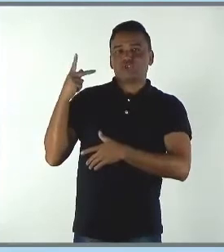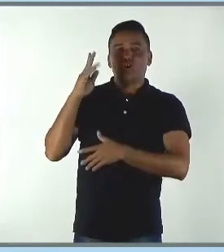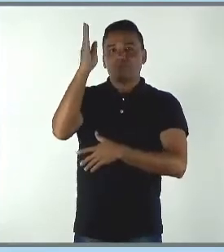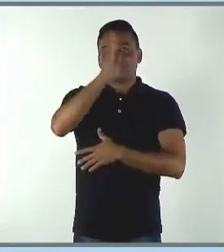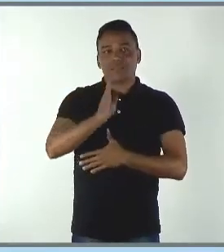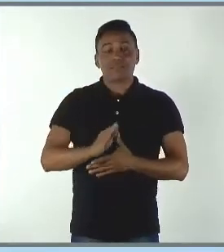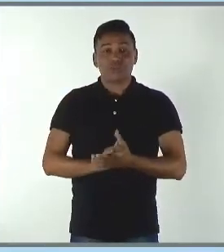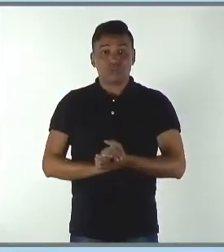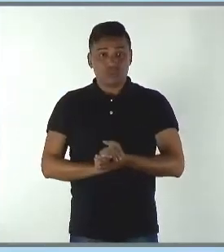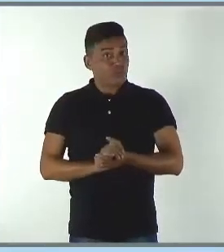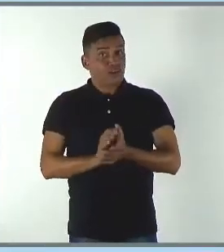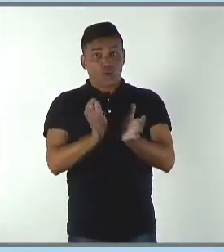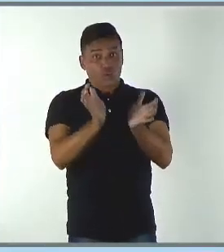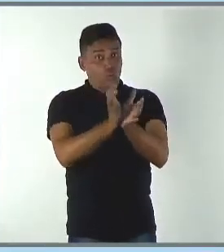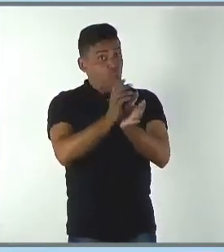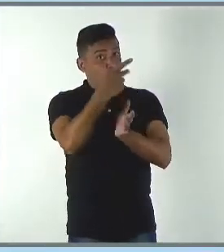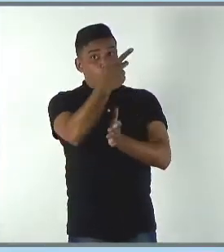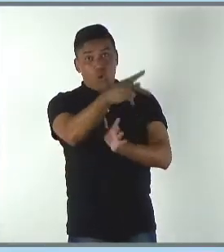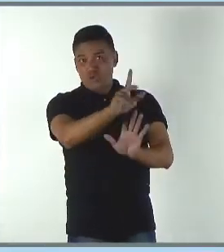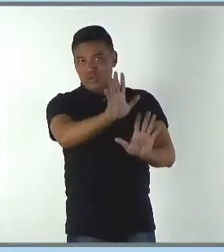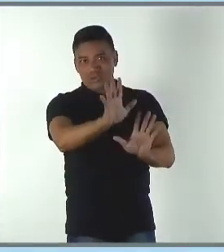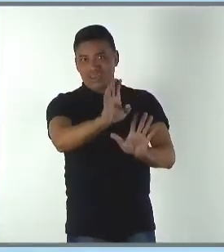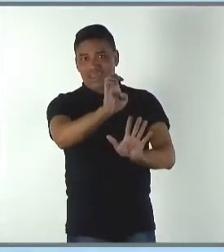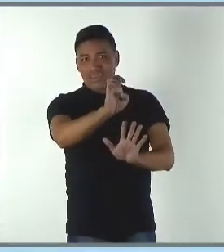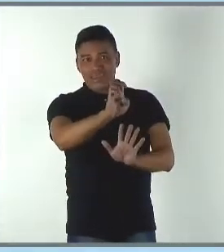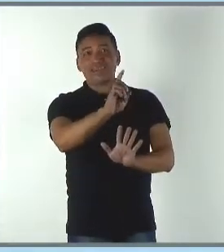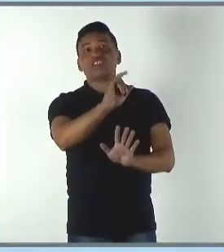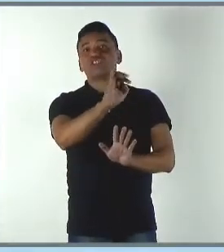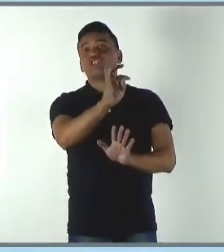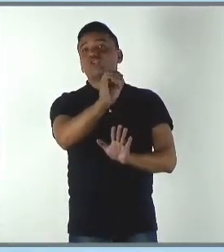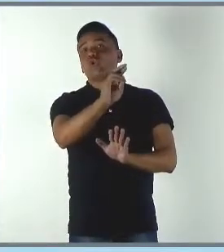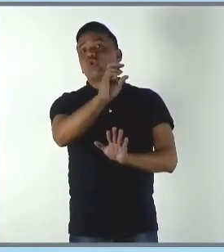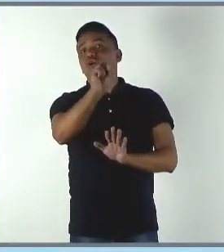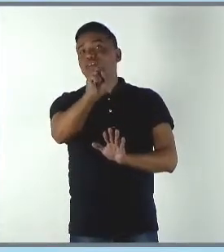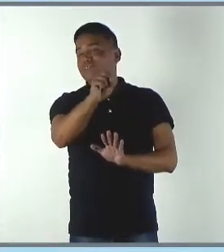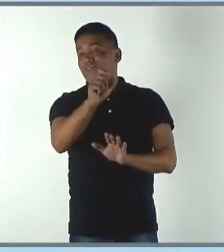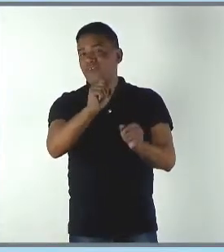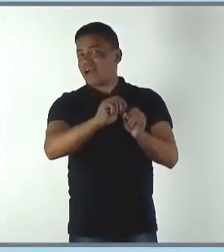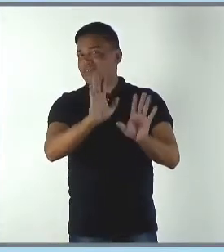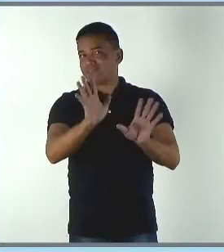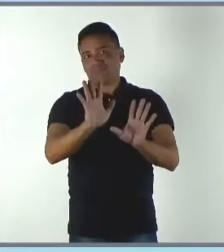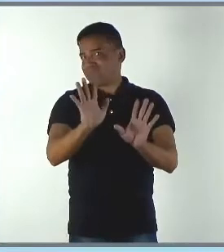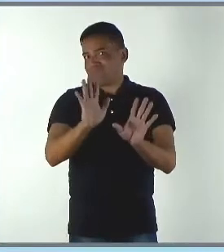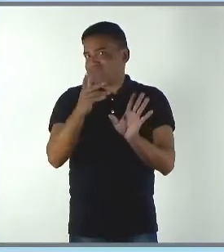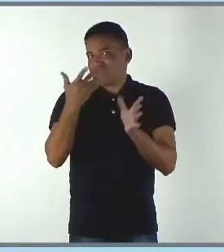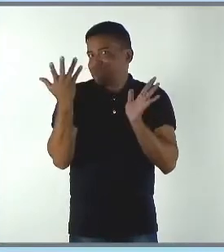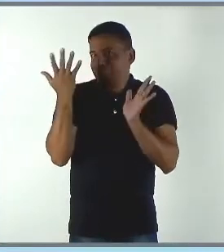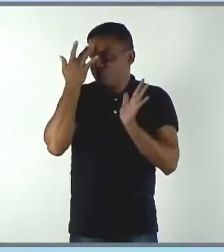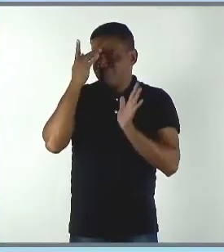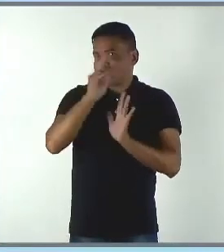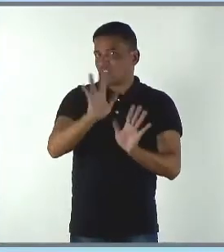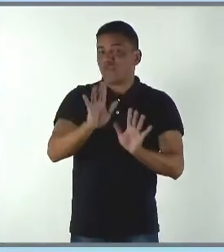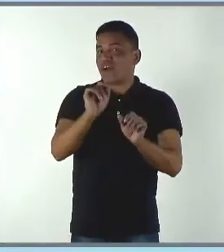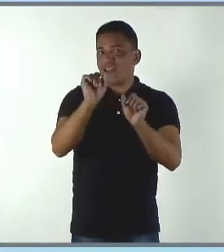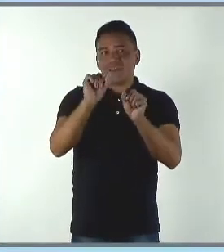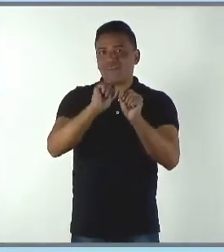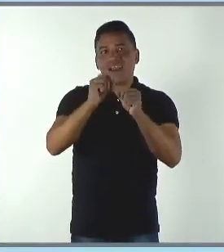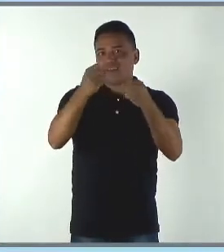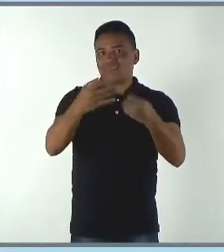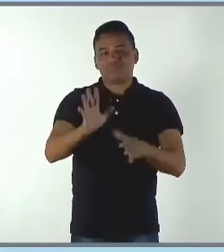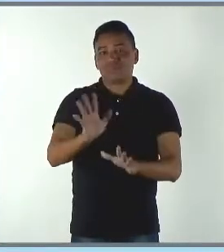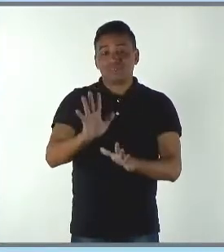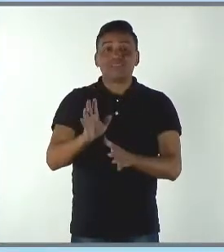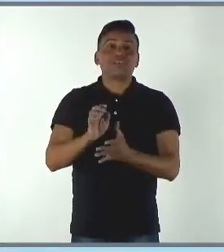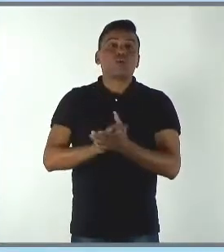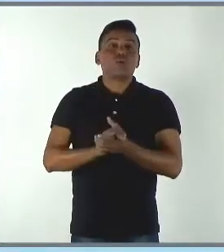outras editoras não façam isso, né? Acho que mesmo que não quisessem, o fato de existir uma editora num contexto